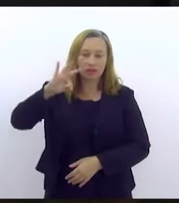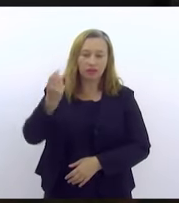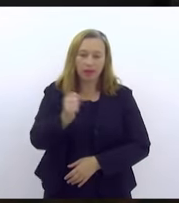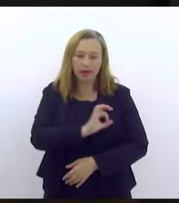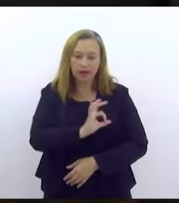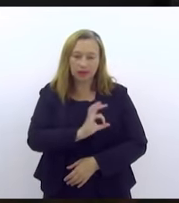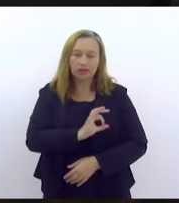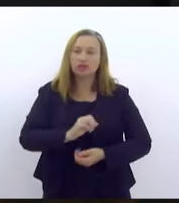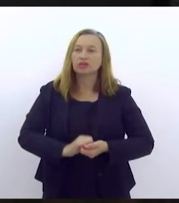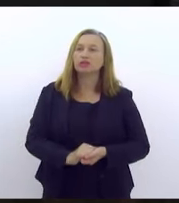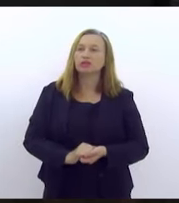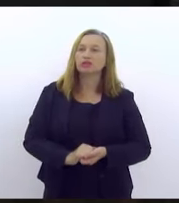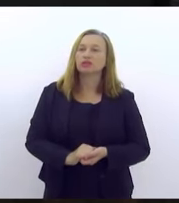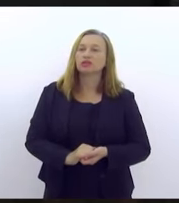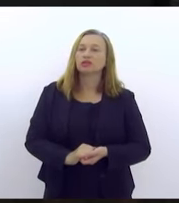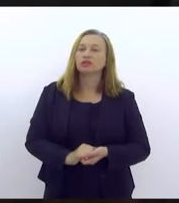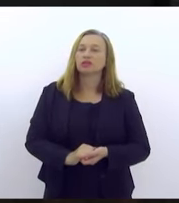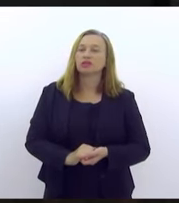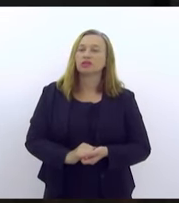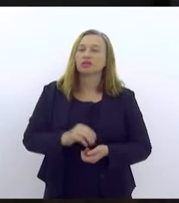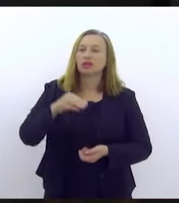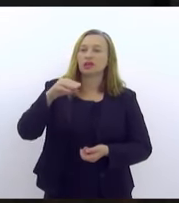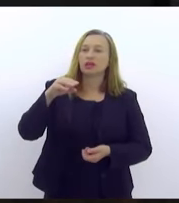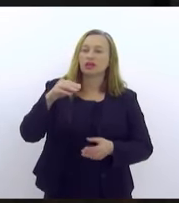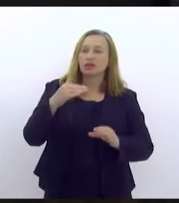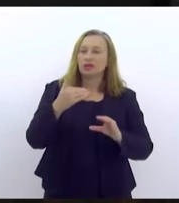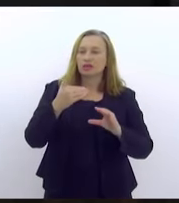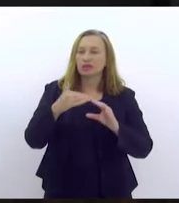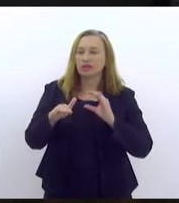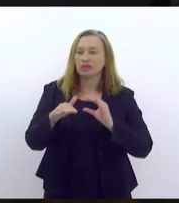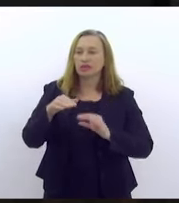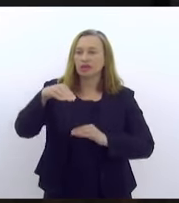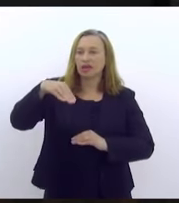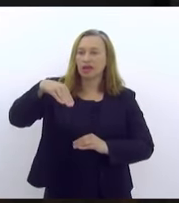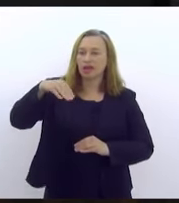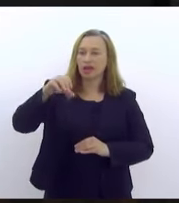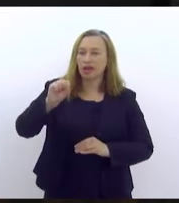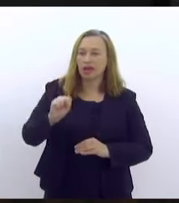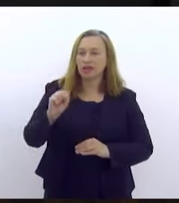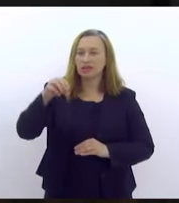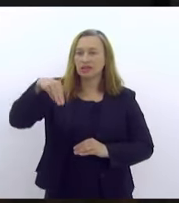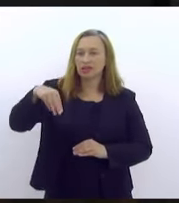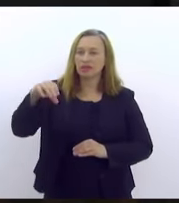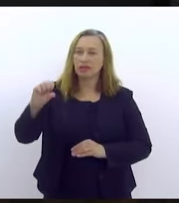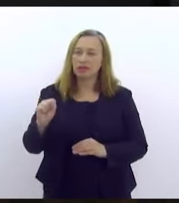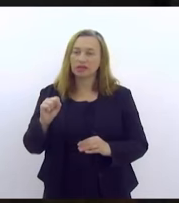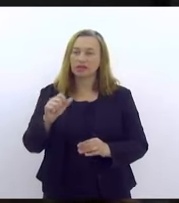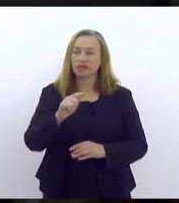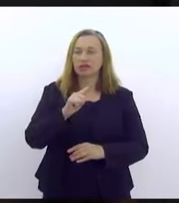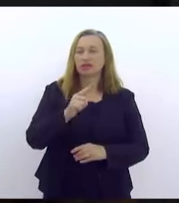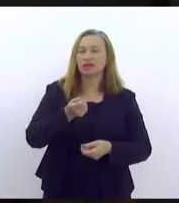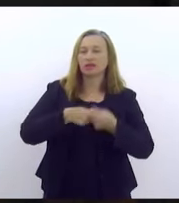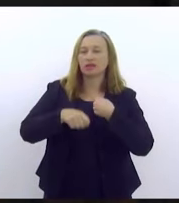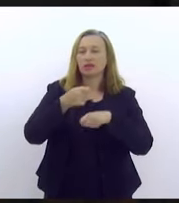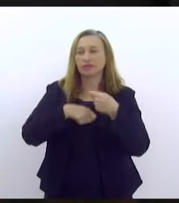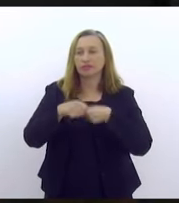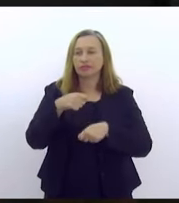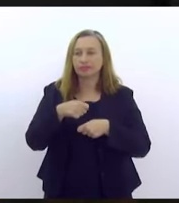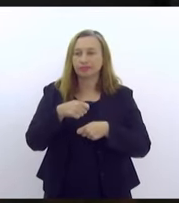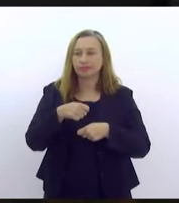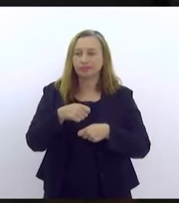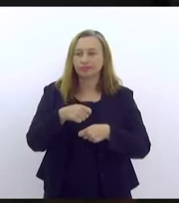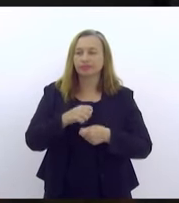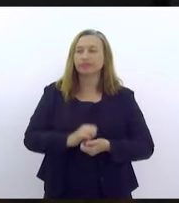sobre a notificação via SMS de autuações administrativas e estabelece a prescrição